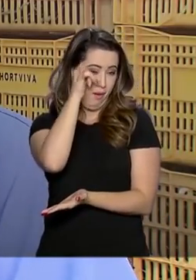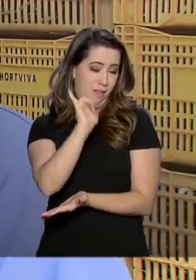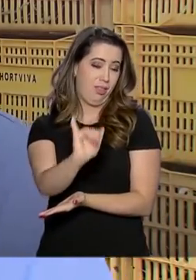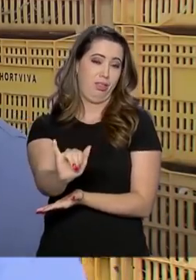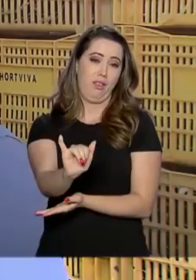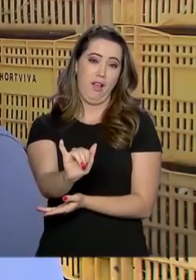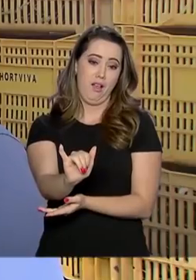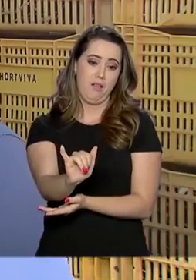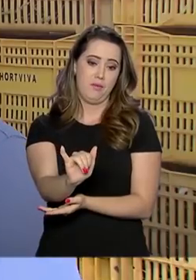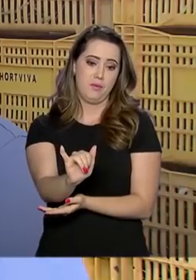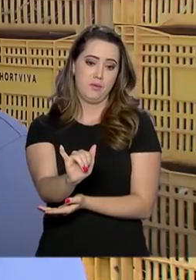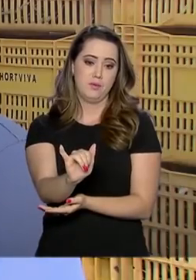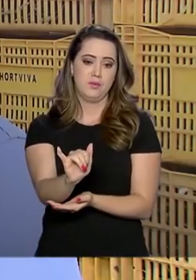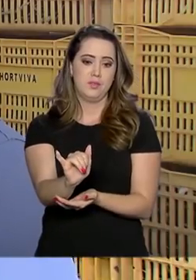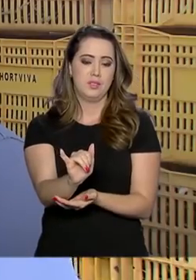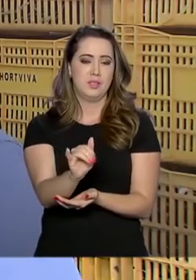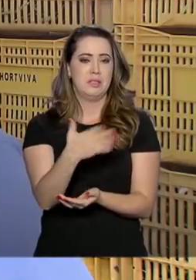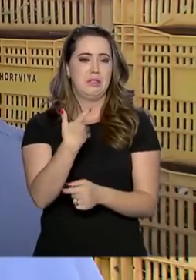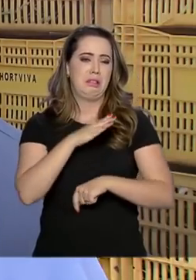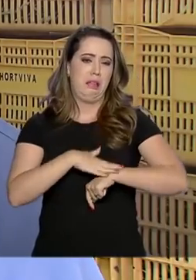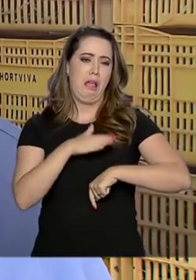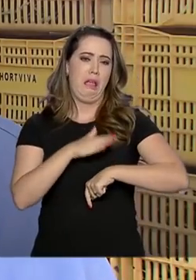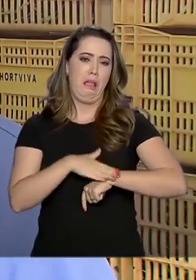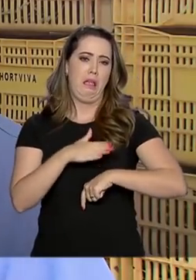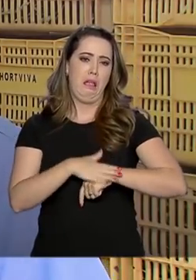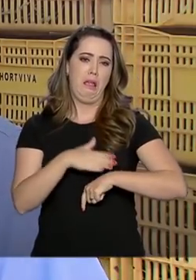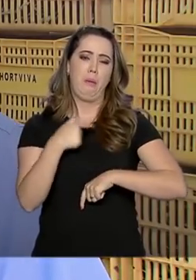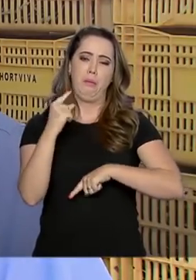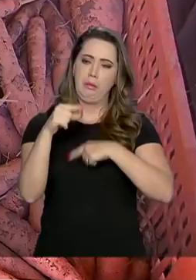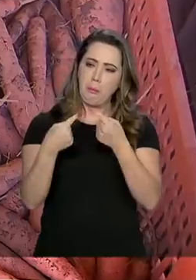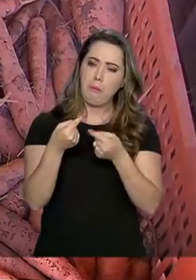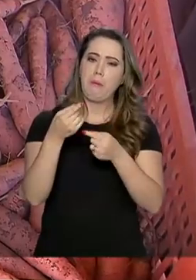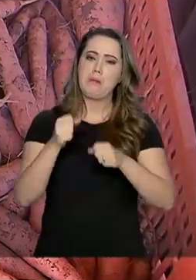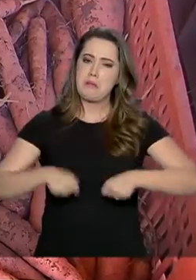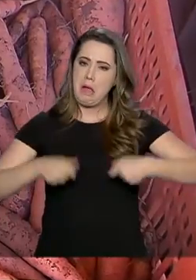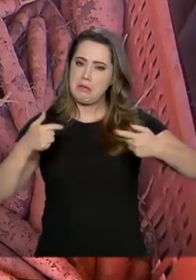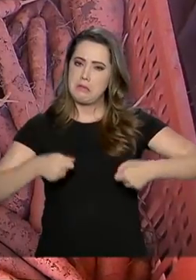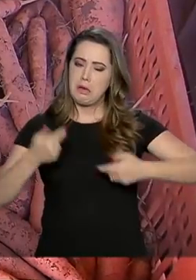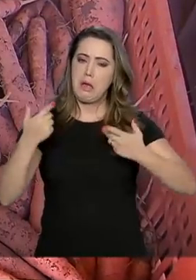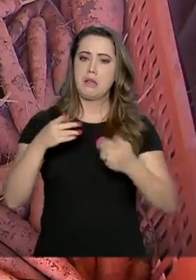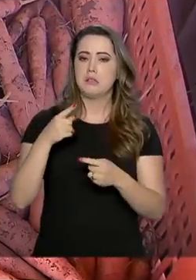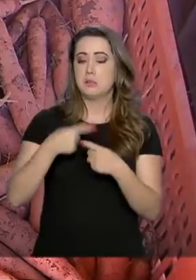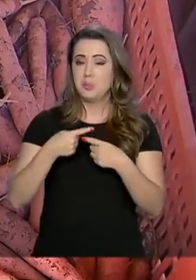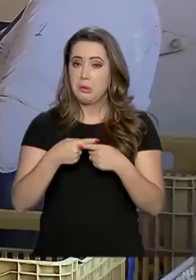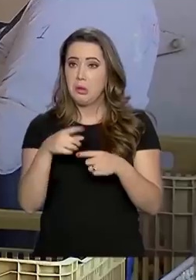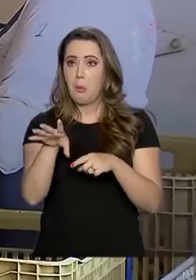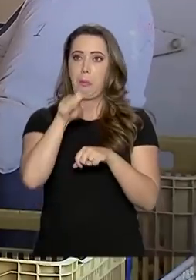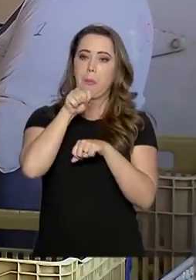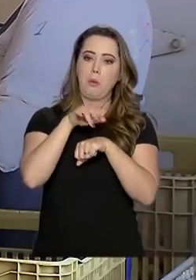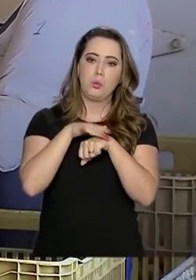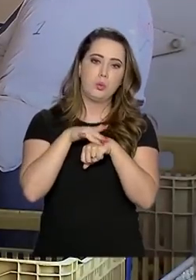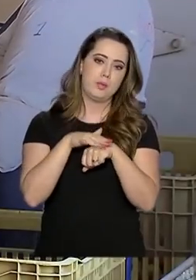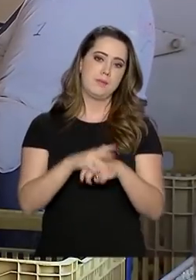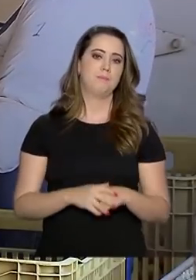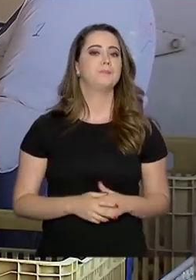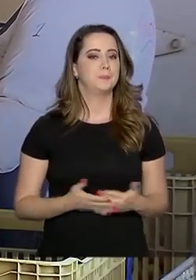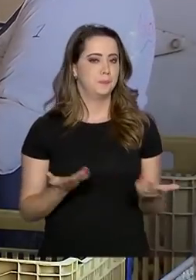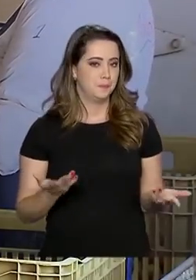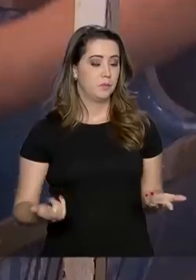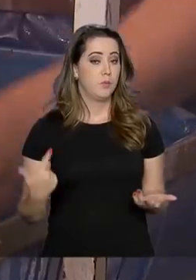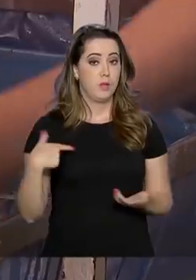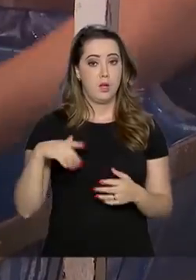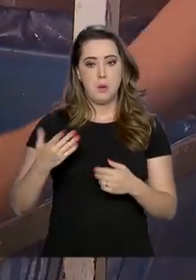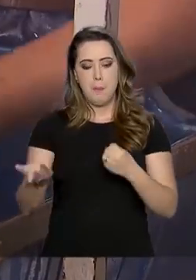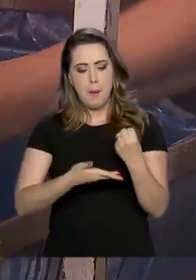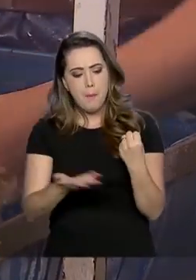ter que ter muito tempo e muito dinheiro para cuidar da doença. Os produtos saem do campo e vêm direto para esse local,